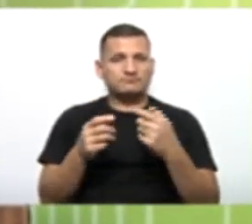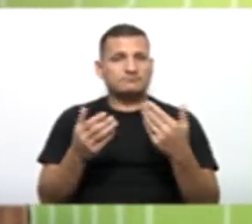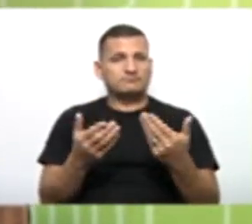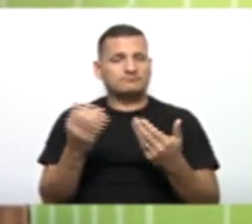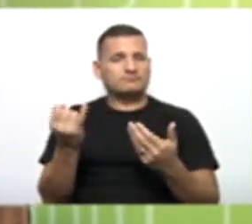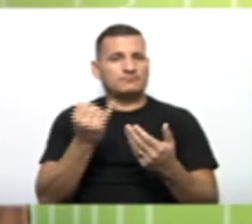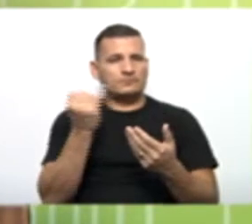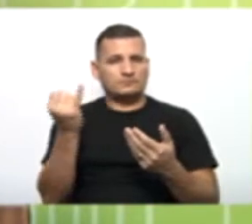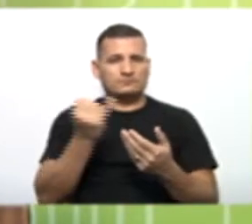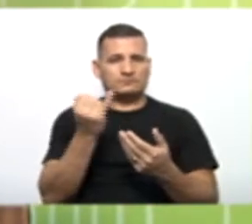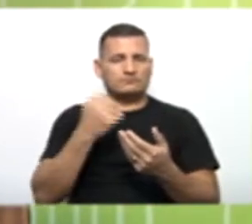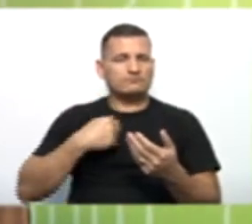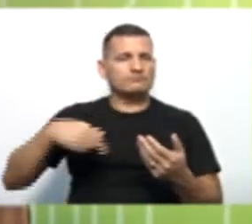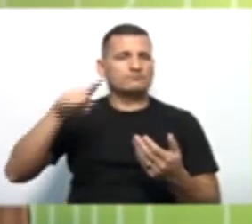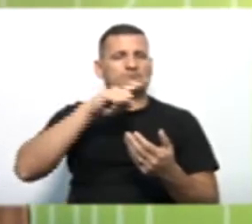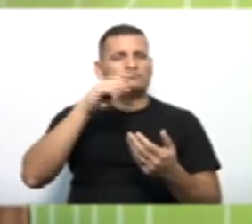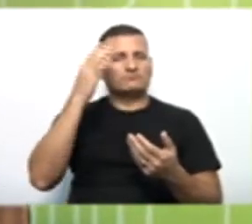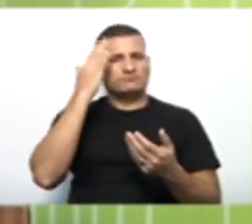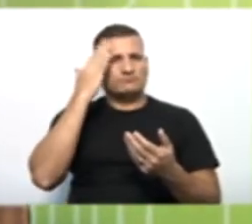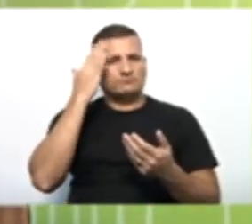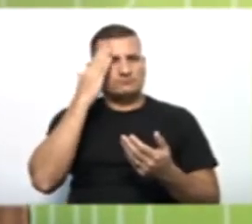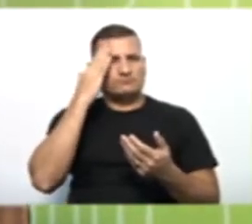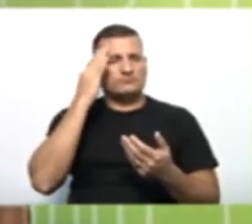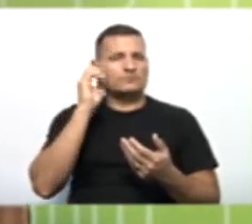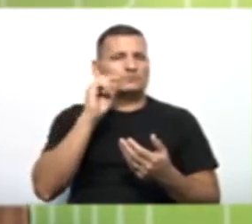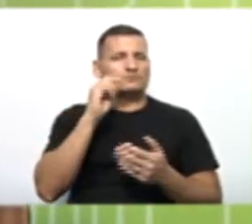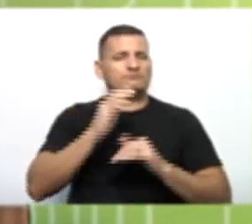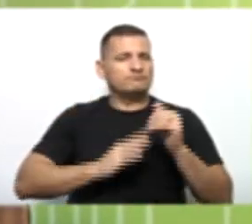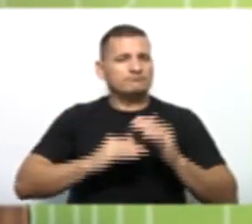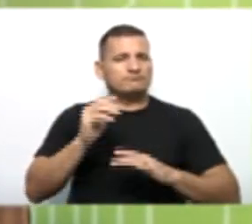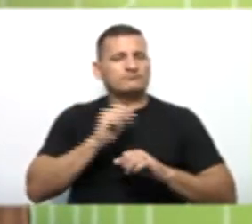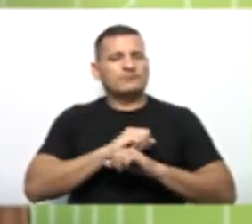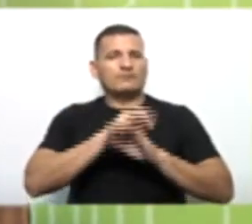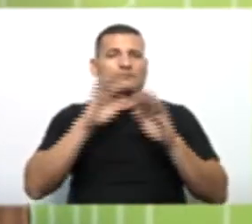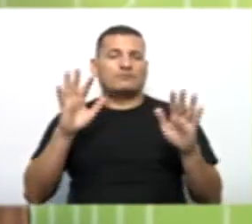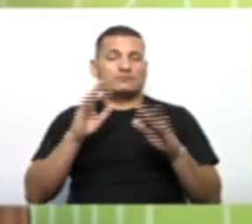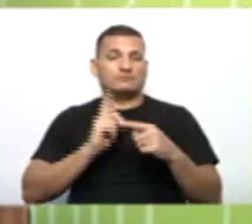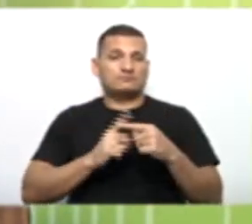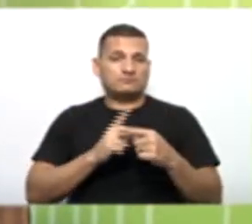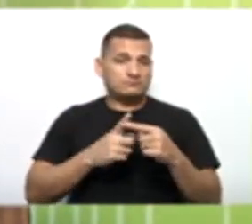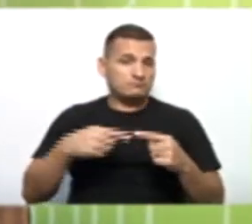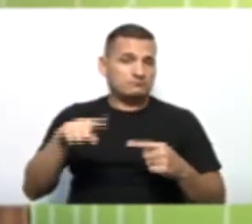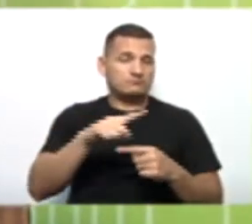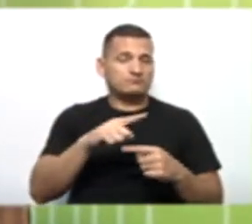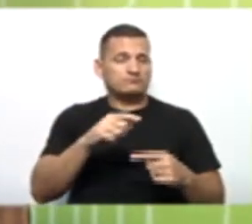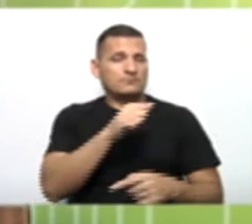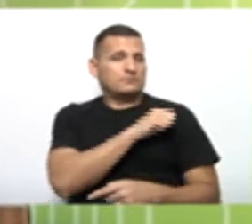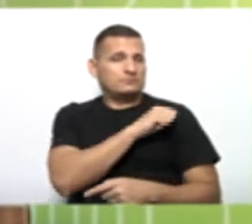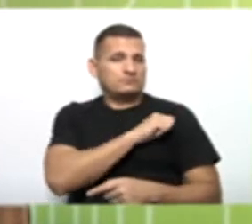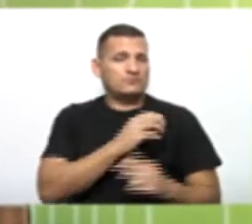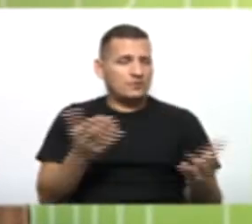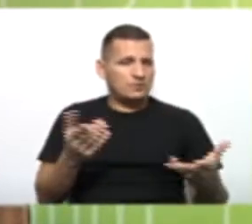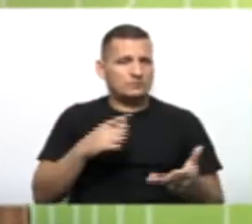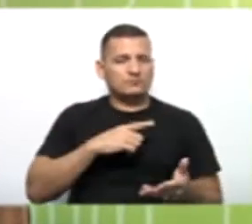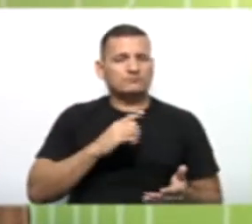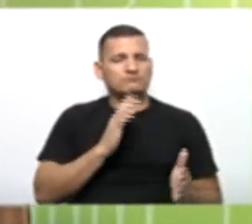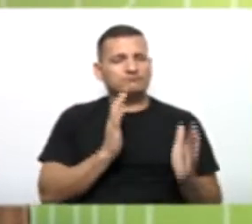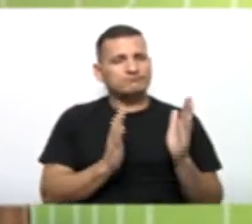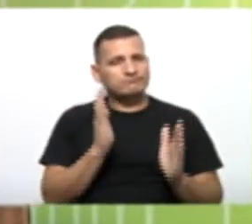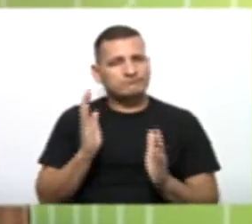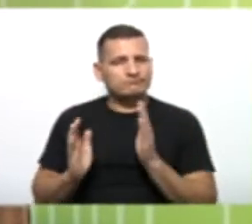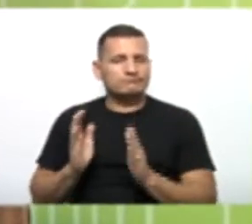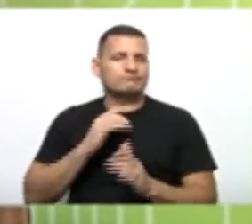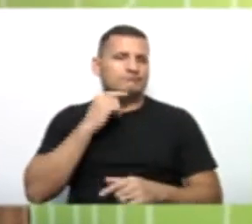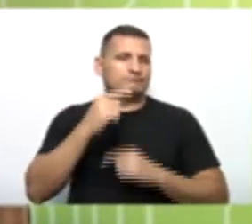importante que a gente tem esse esse aparecimento sobre as profissões até porque vocês alunos estão numa fase ainda de dúvidas